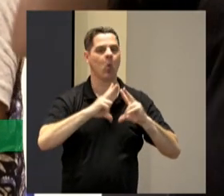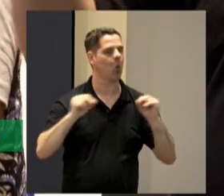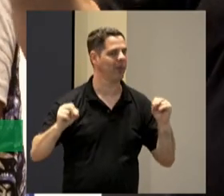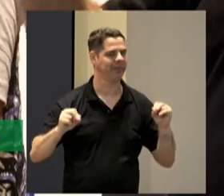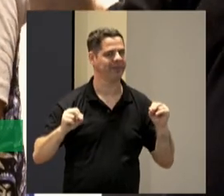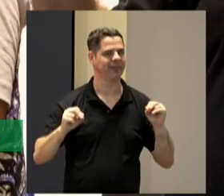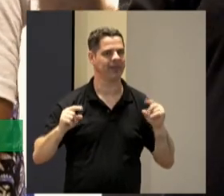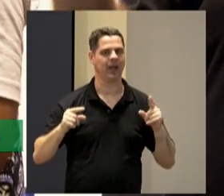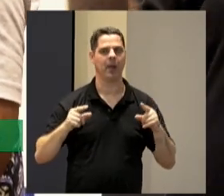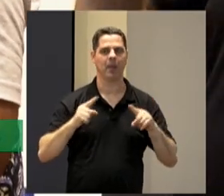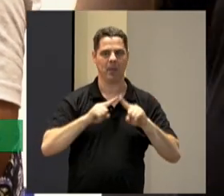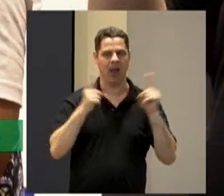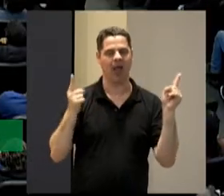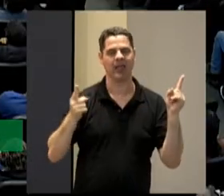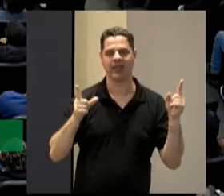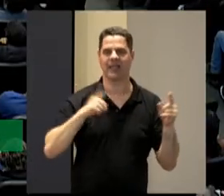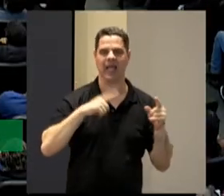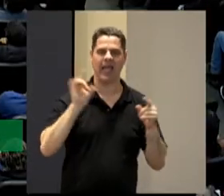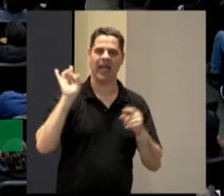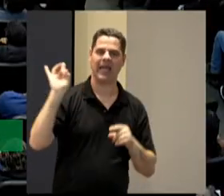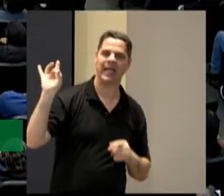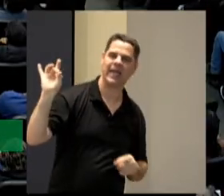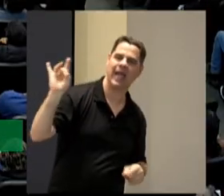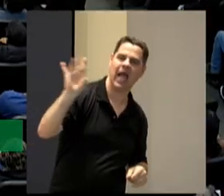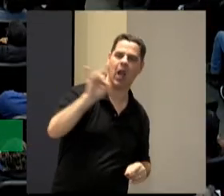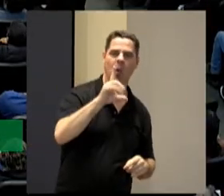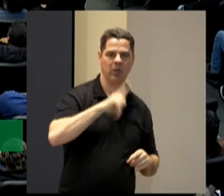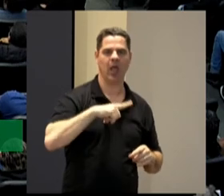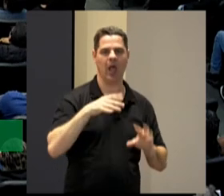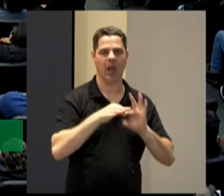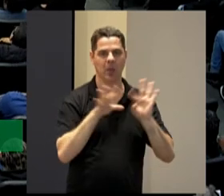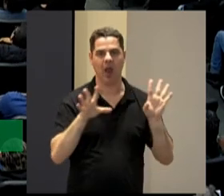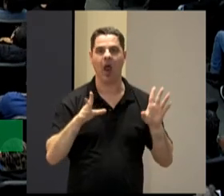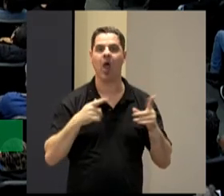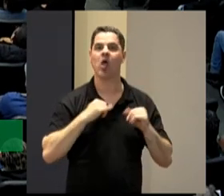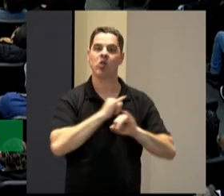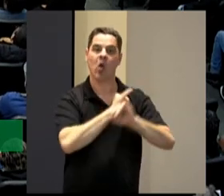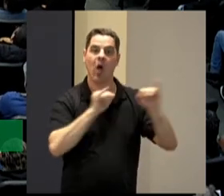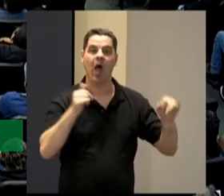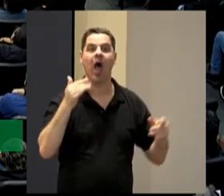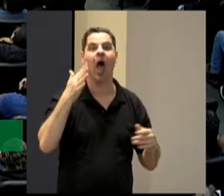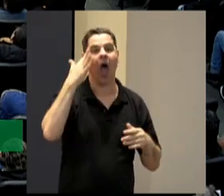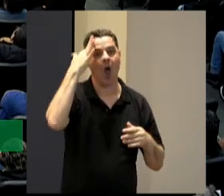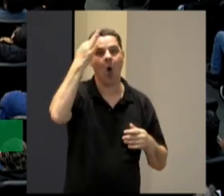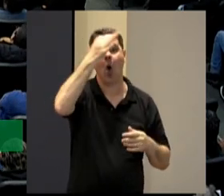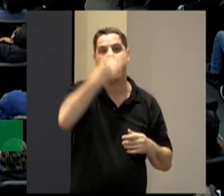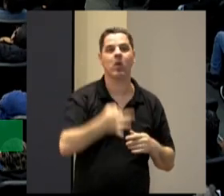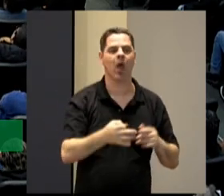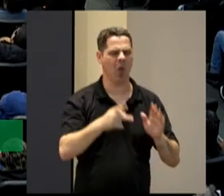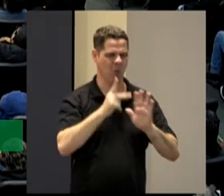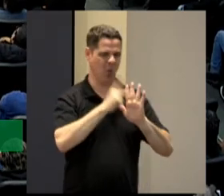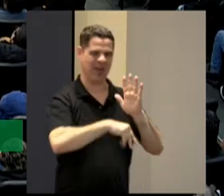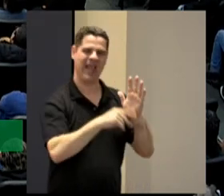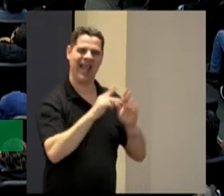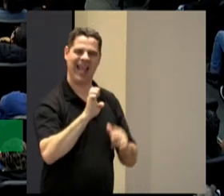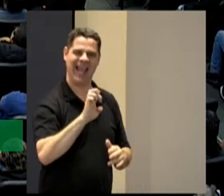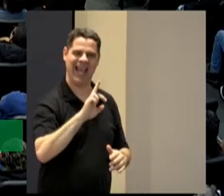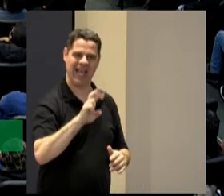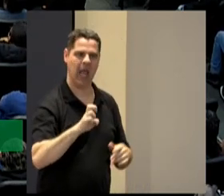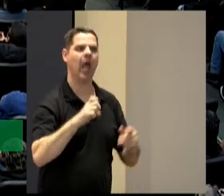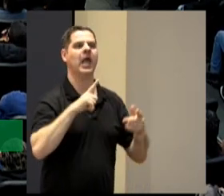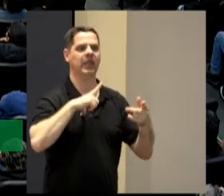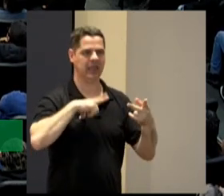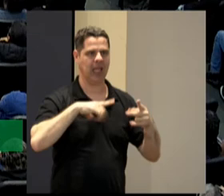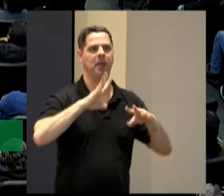Não cerceamos a liberdade de cátedra de ninguém, só queríamos entender qual era o projeto. E, nesse